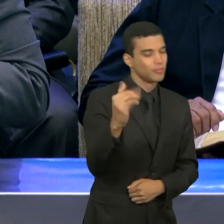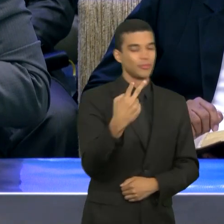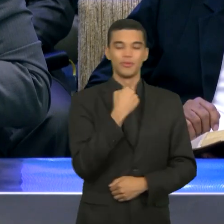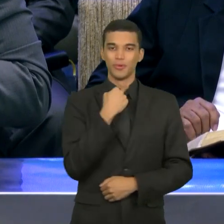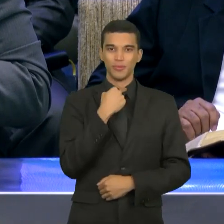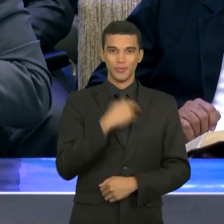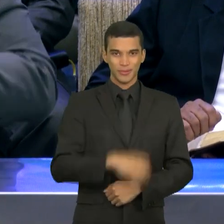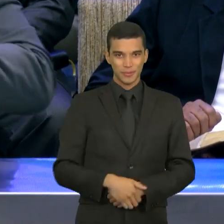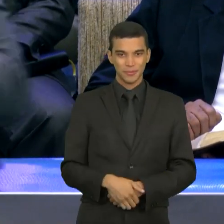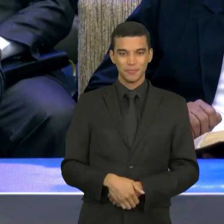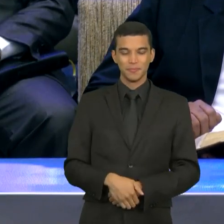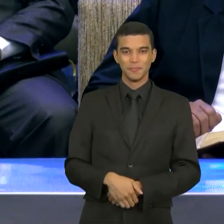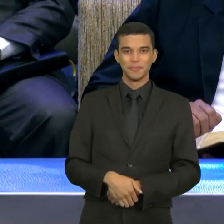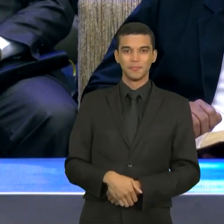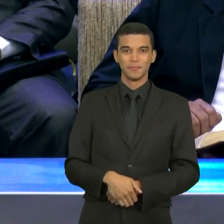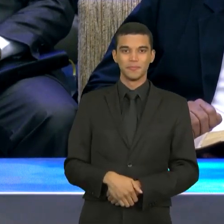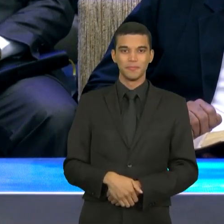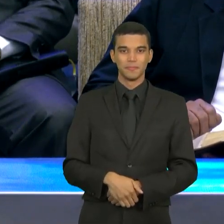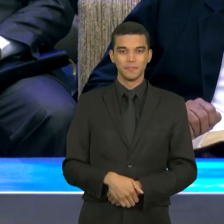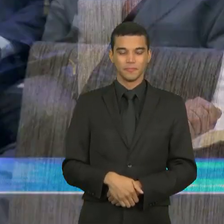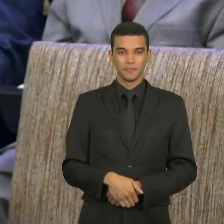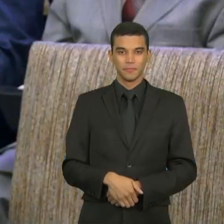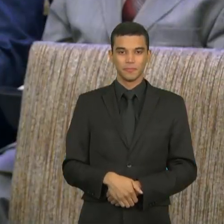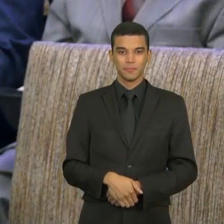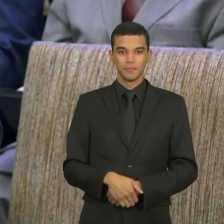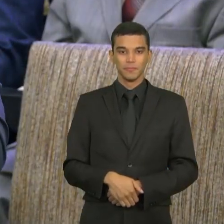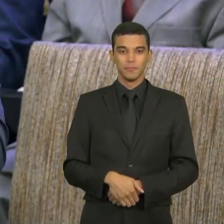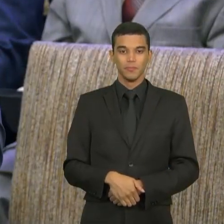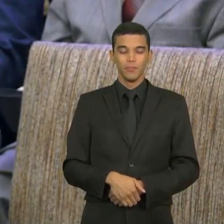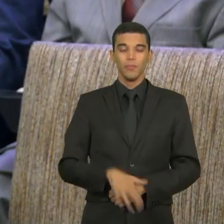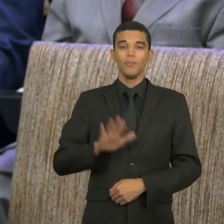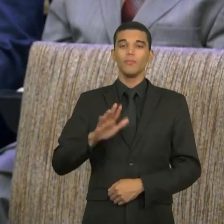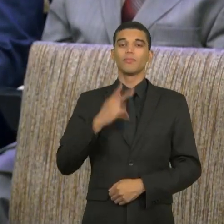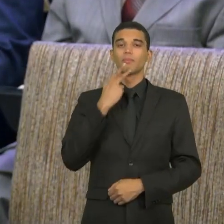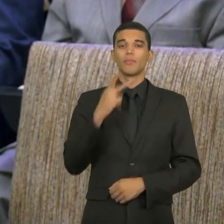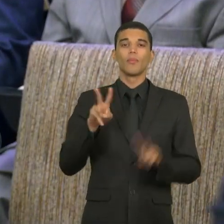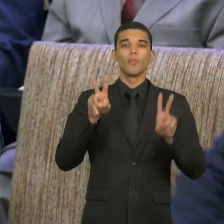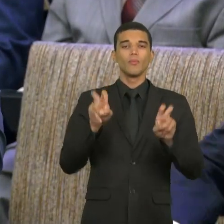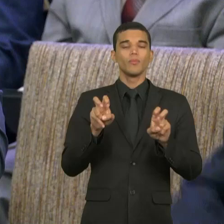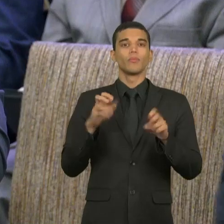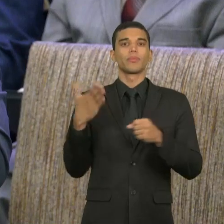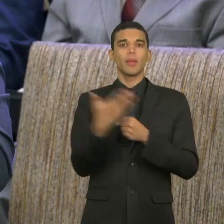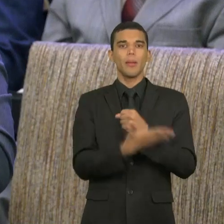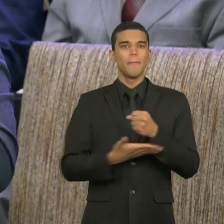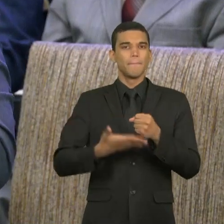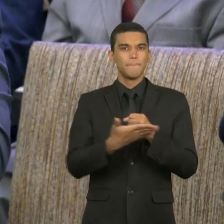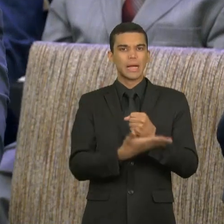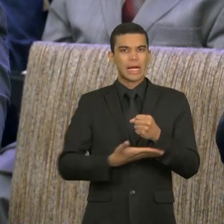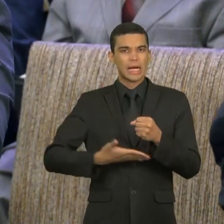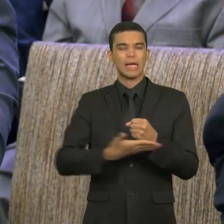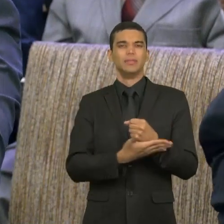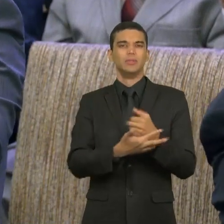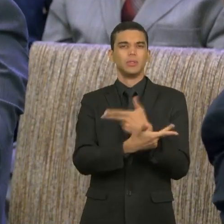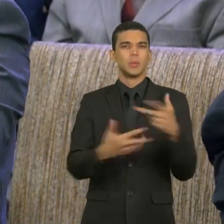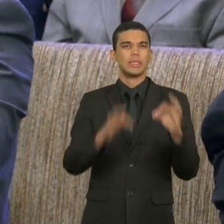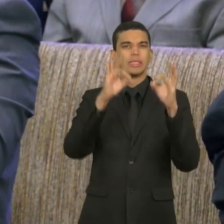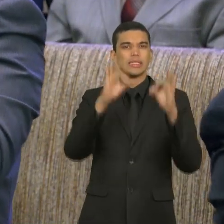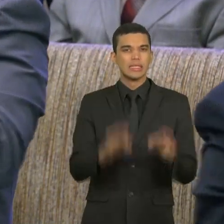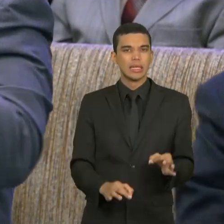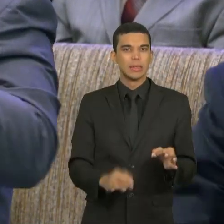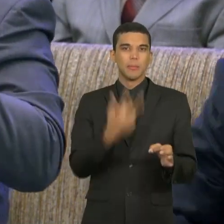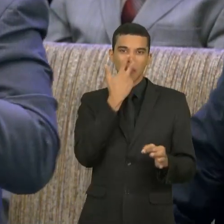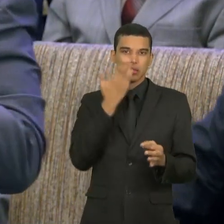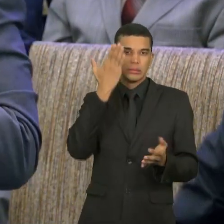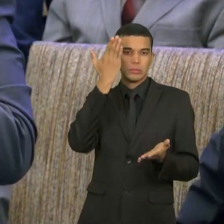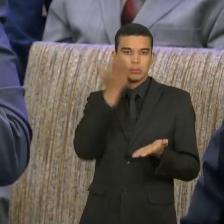Jesus Cristo quando se fala em destruição de fundamentos e fala que existe